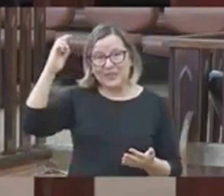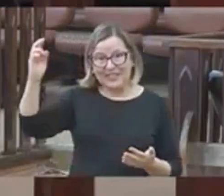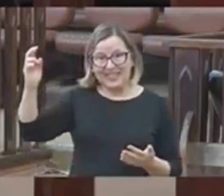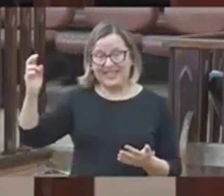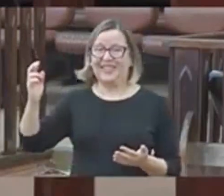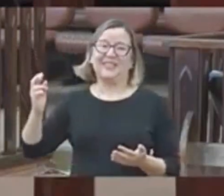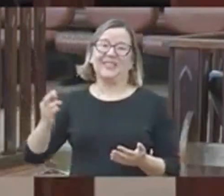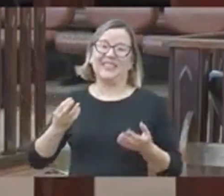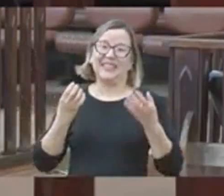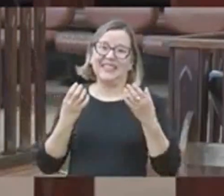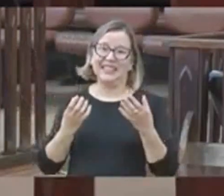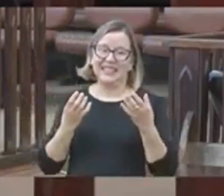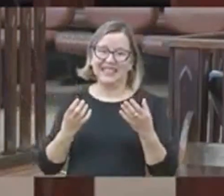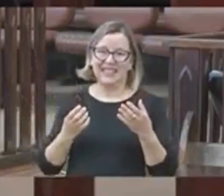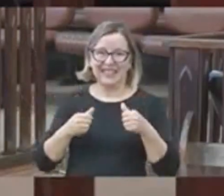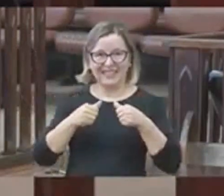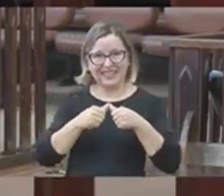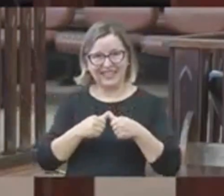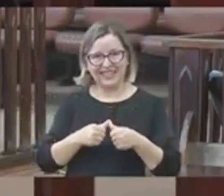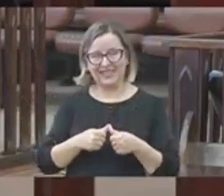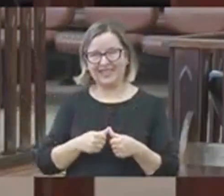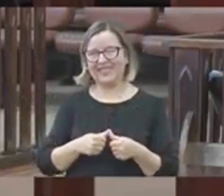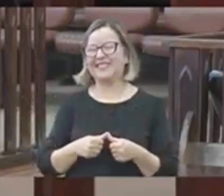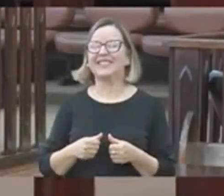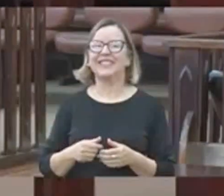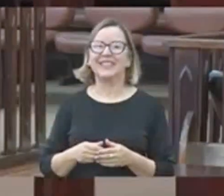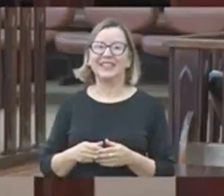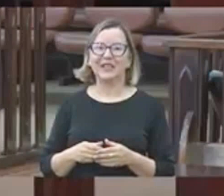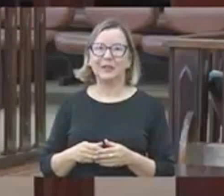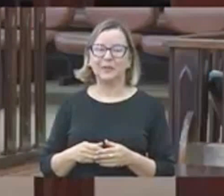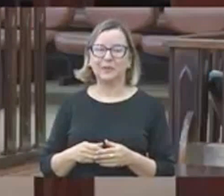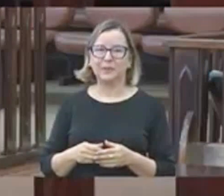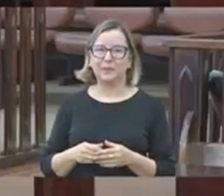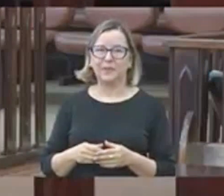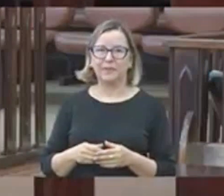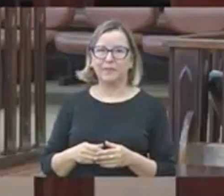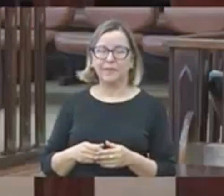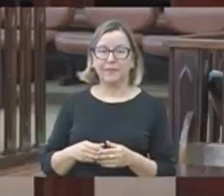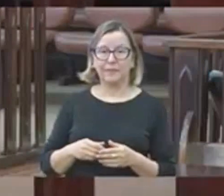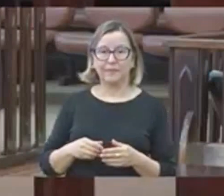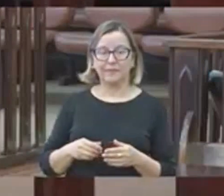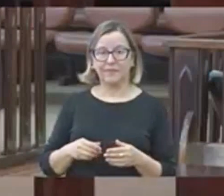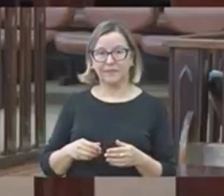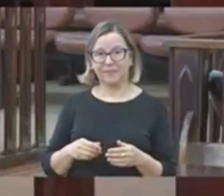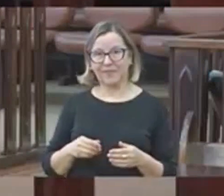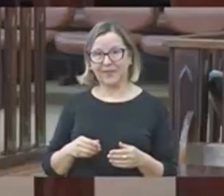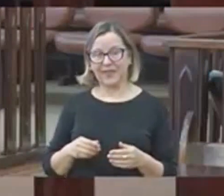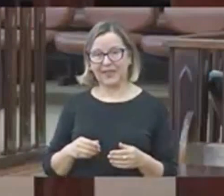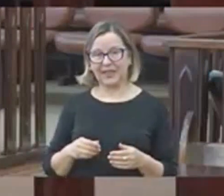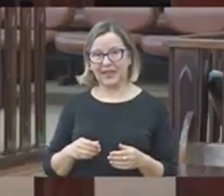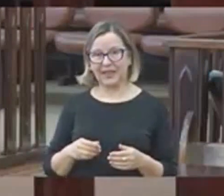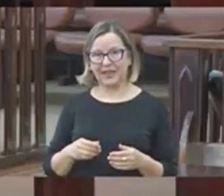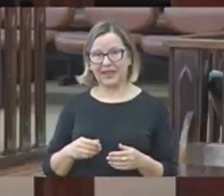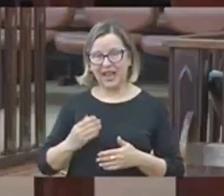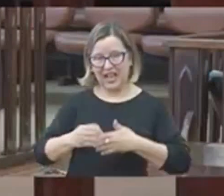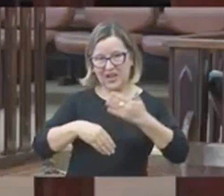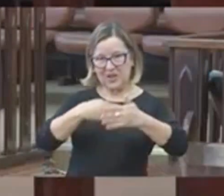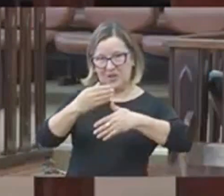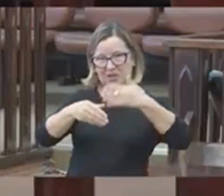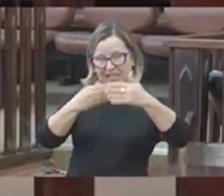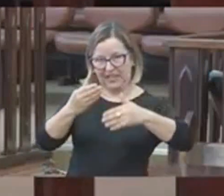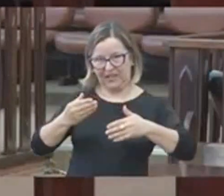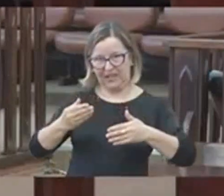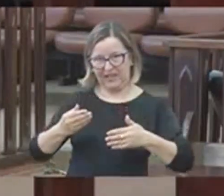isso. Tanto no âmbito pessoal, familiar, quanto no social, as consequências da rebeldia